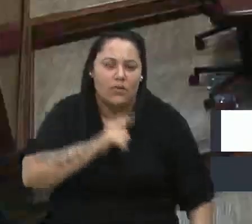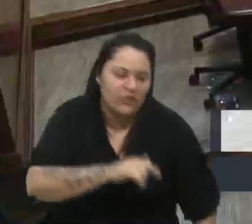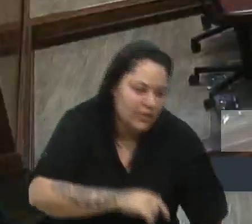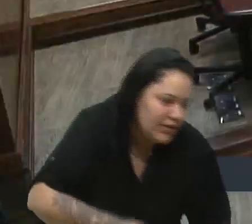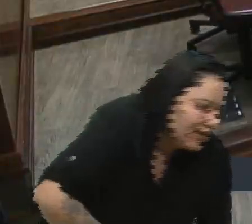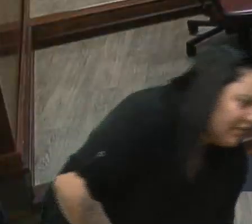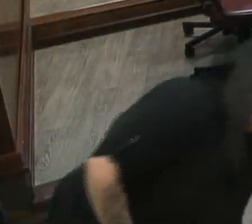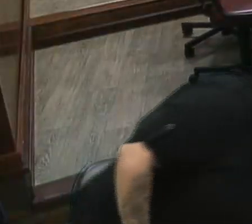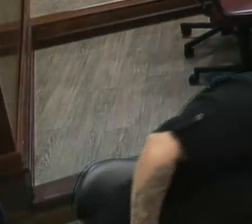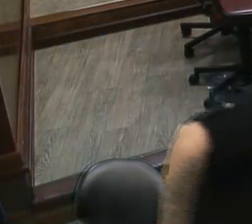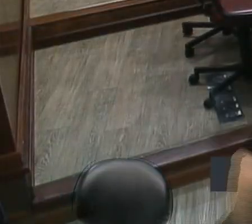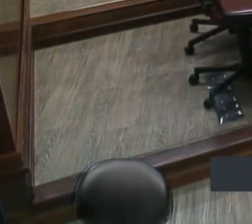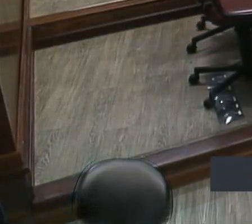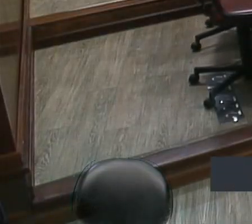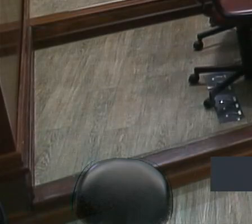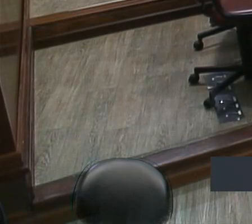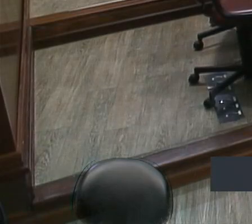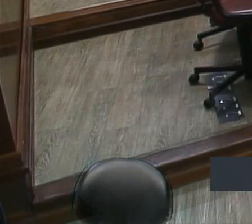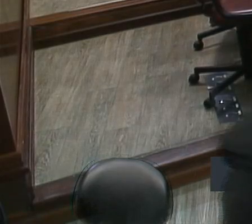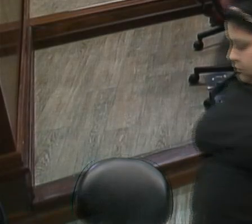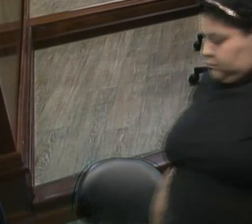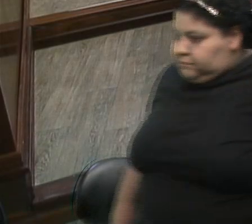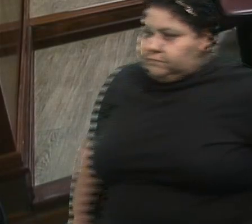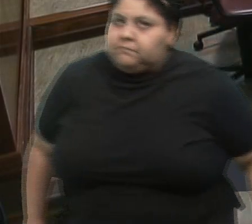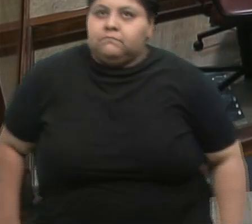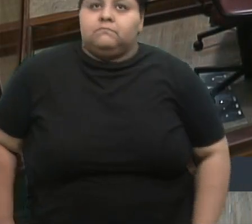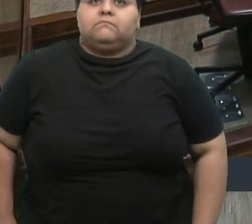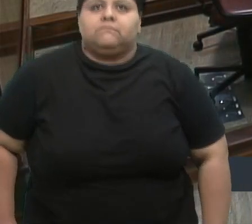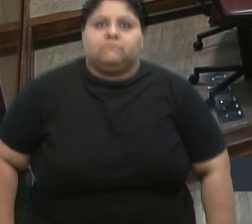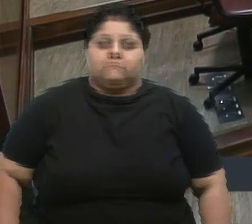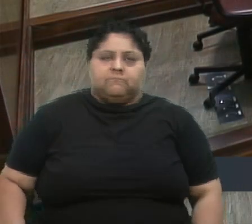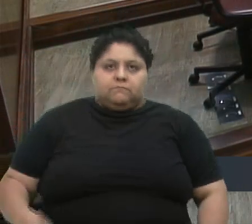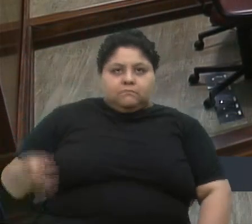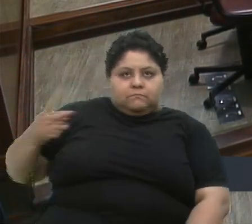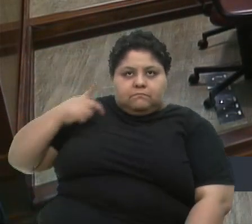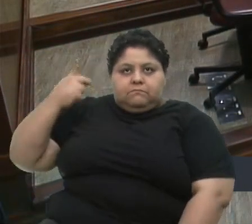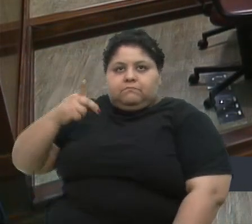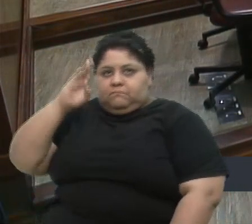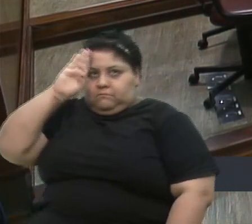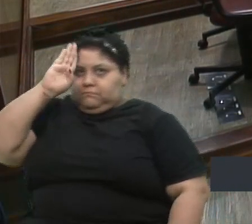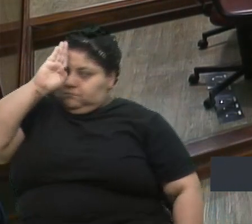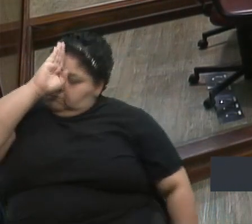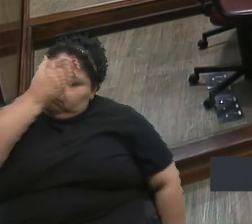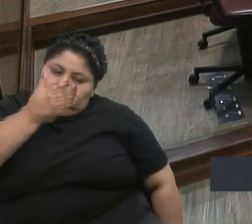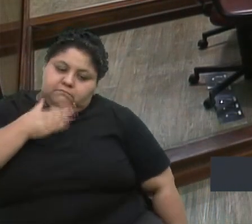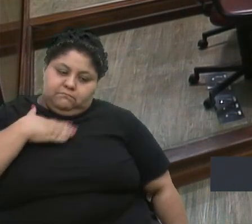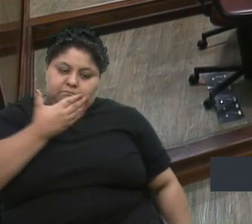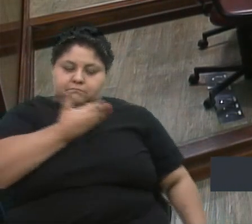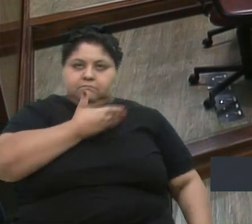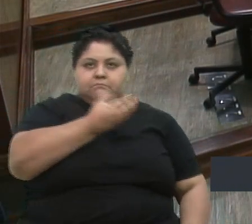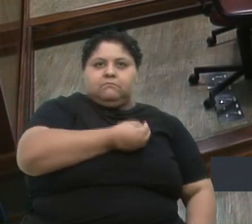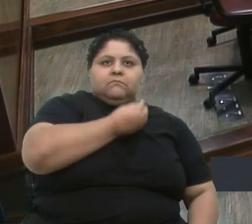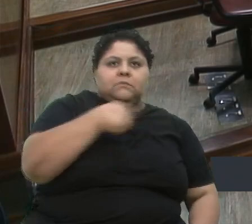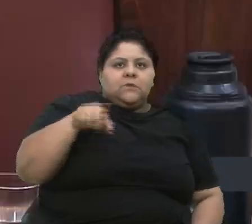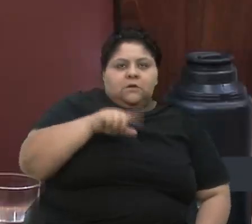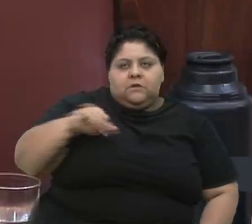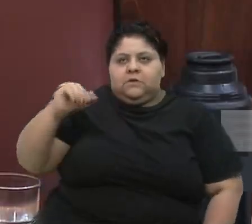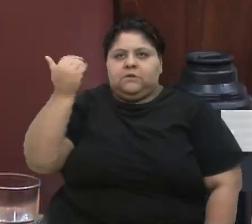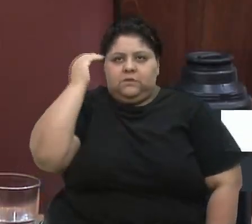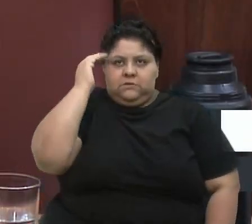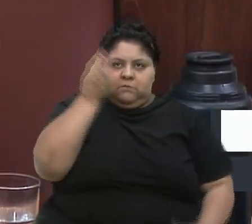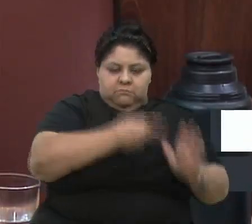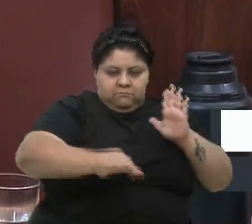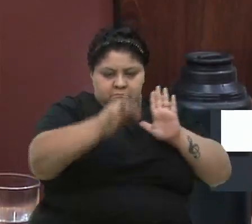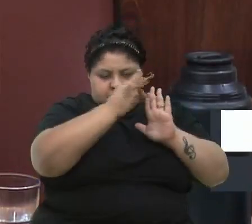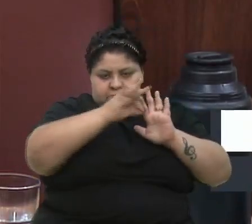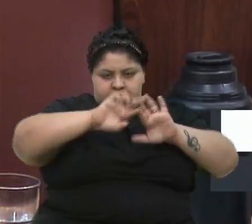Rafael. Vereador Bressan é meu amigo pessoal aqui. A gente sabe dos posicionamentos distintos, mas eu